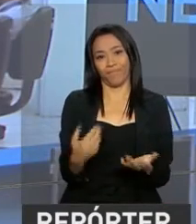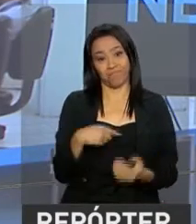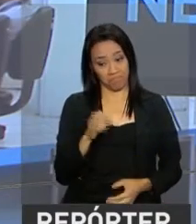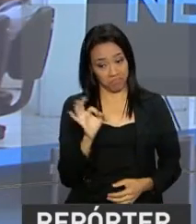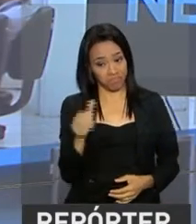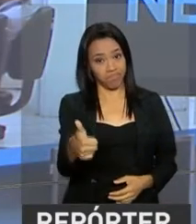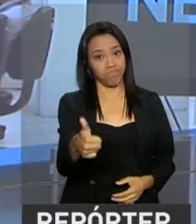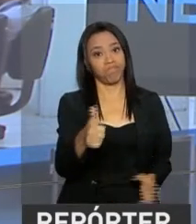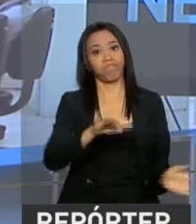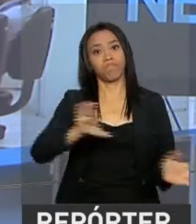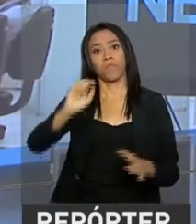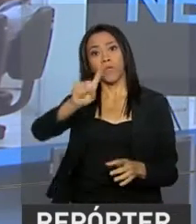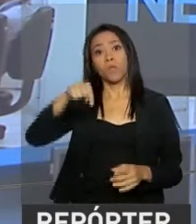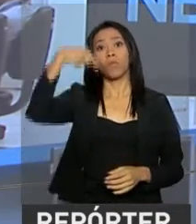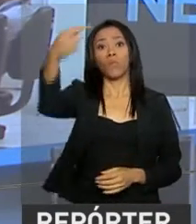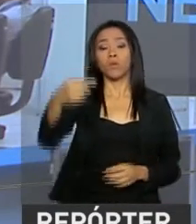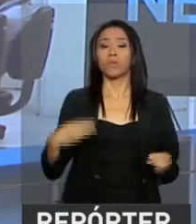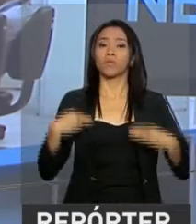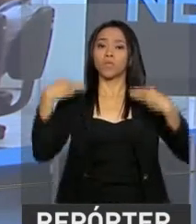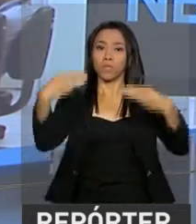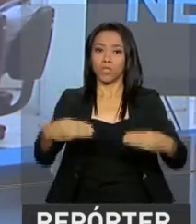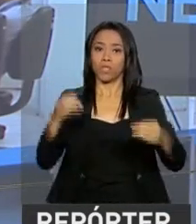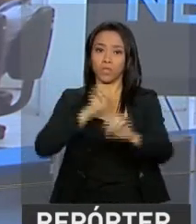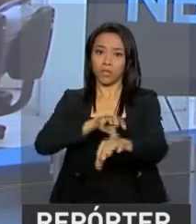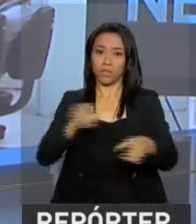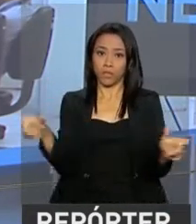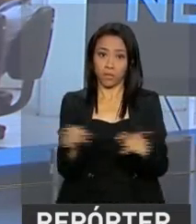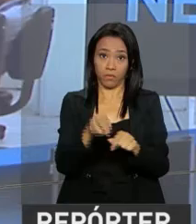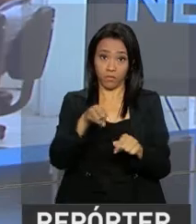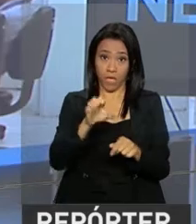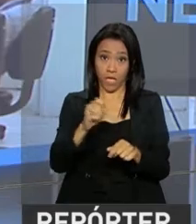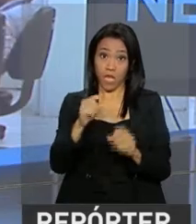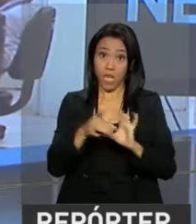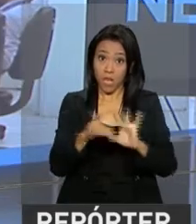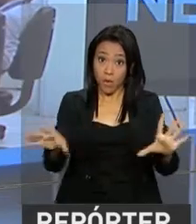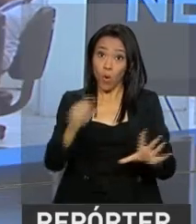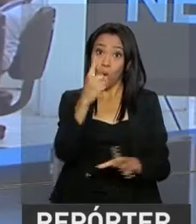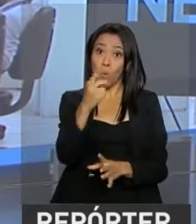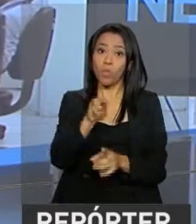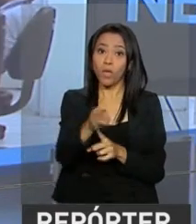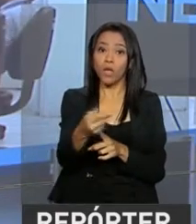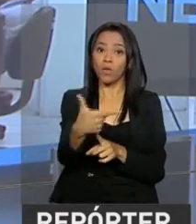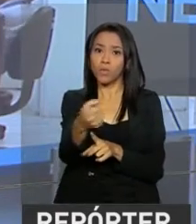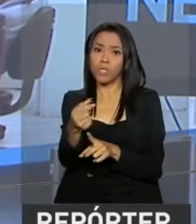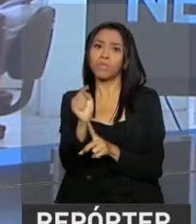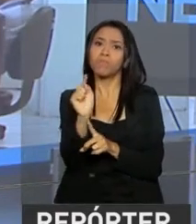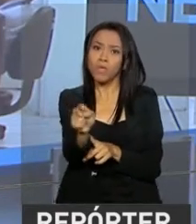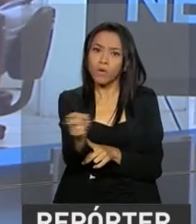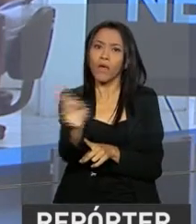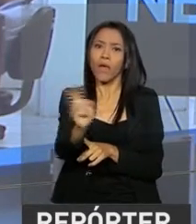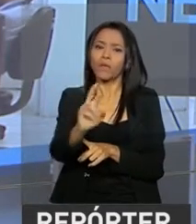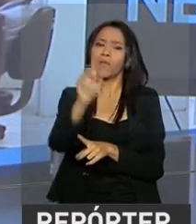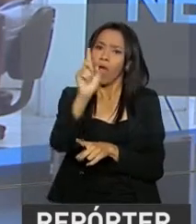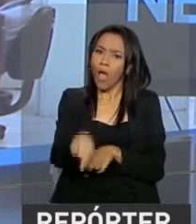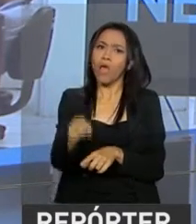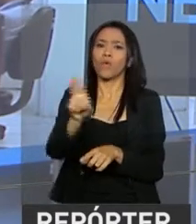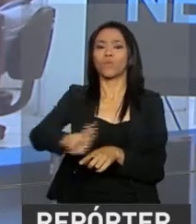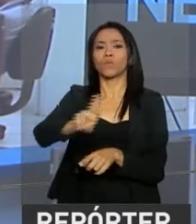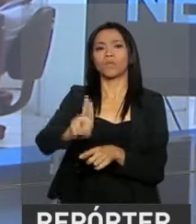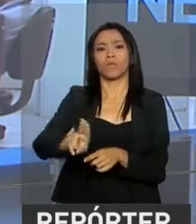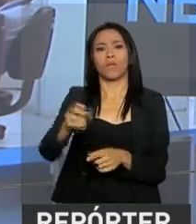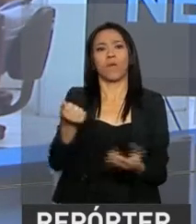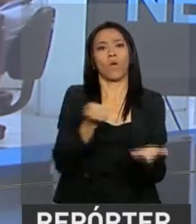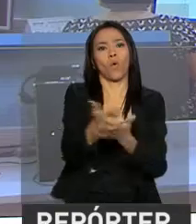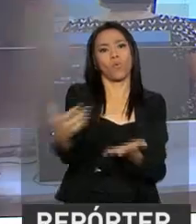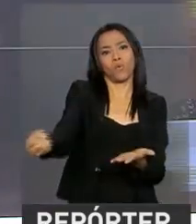para o ano que vem o ministério da educação já liberou um milhão e duzentos mil reais que vão ser utilizados para compra de novos livros